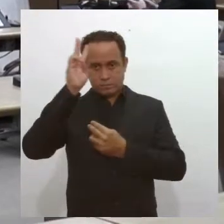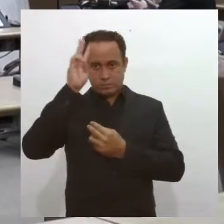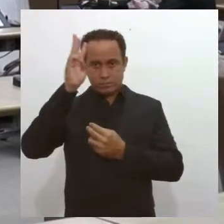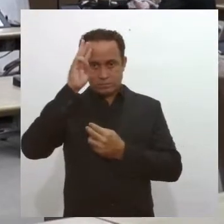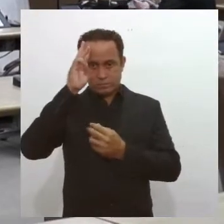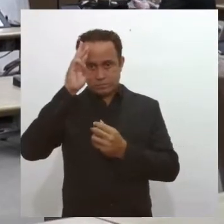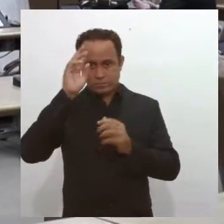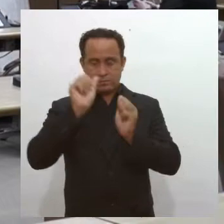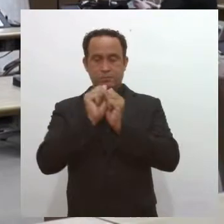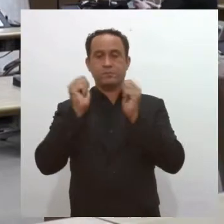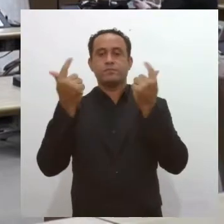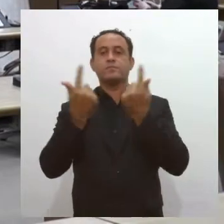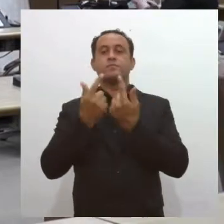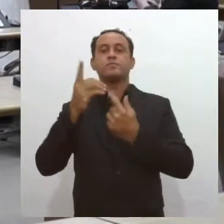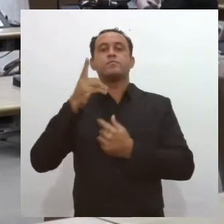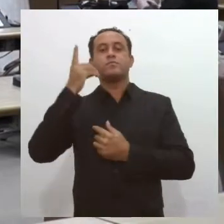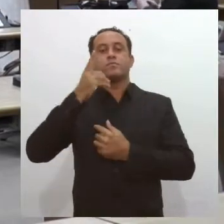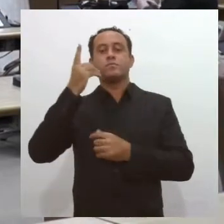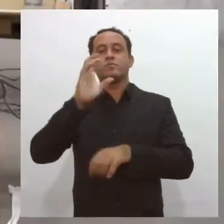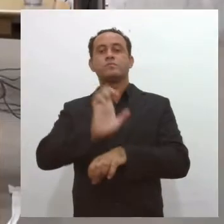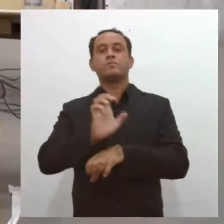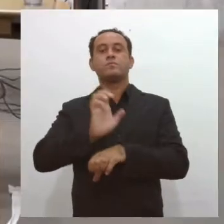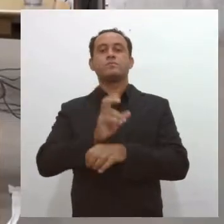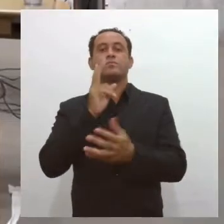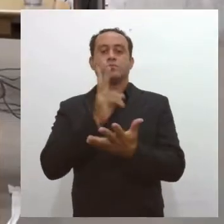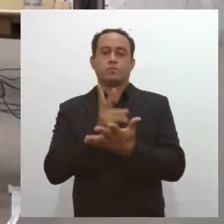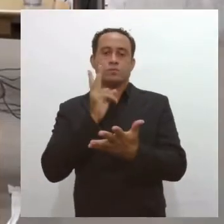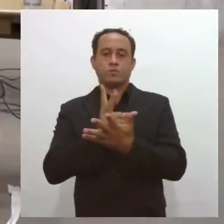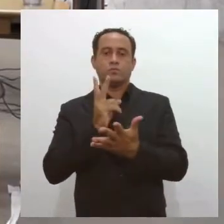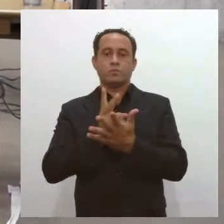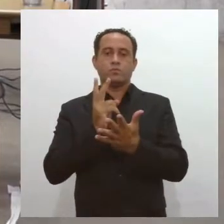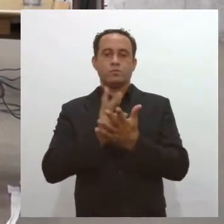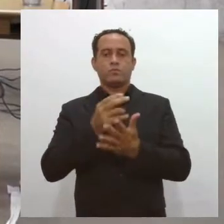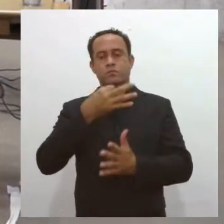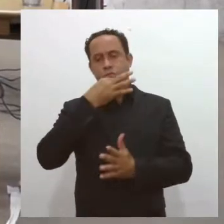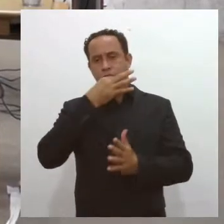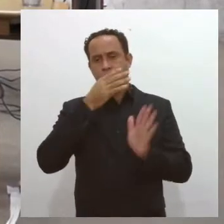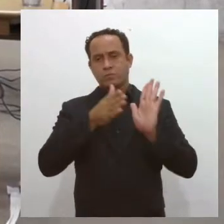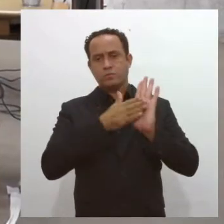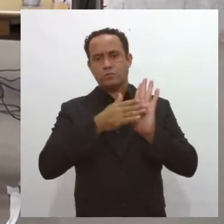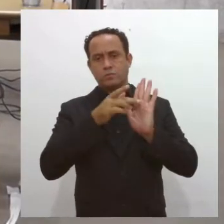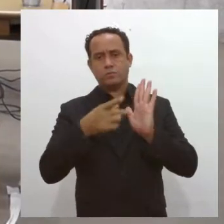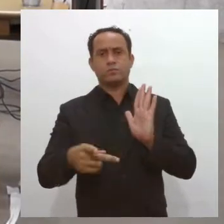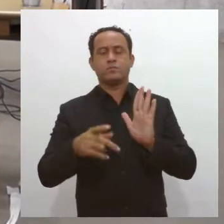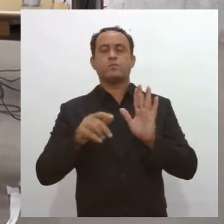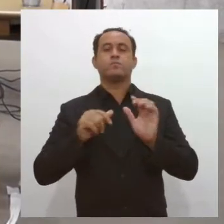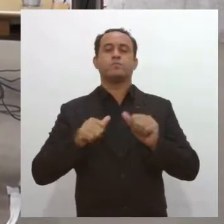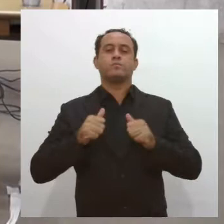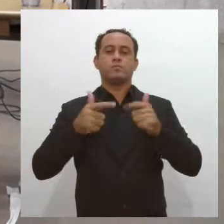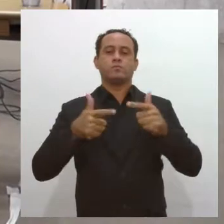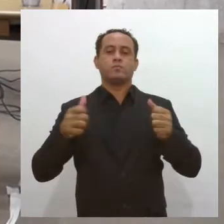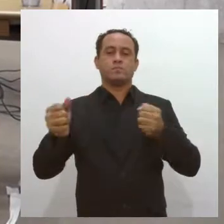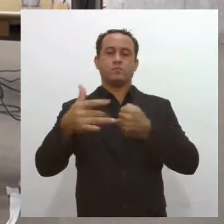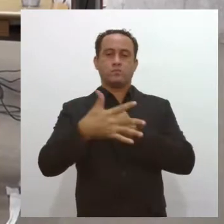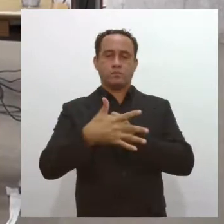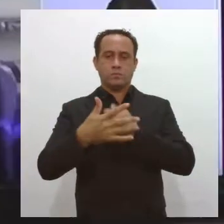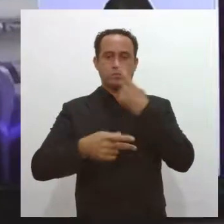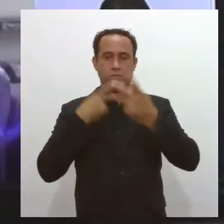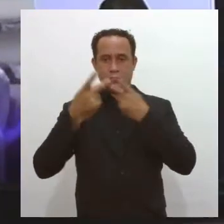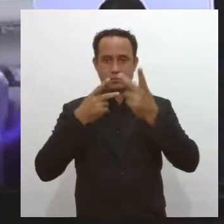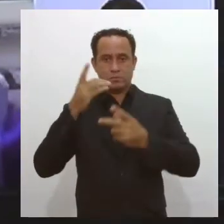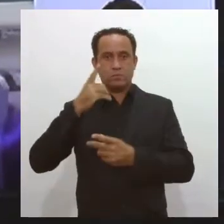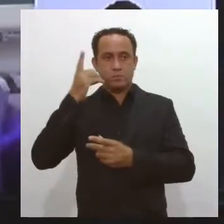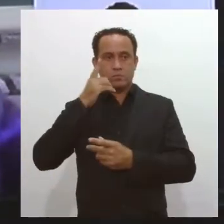Assembleia Legislativa, os deputados estaduais continuaram em seus pronunciamentos, destacando o enfrentamento à pandemia. O deputado